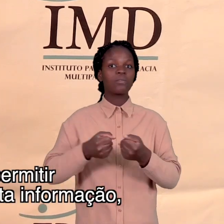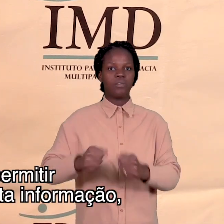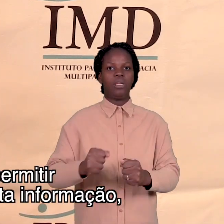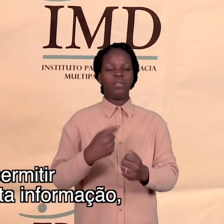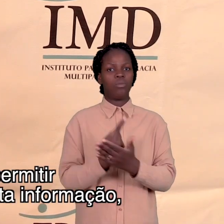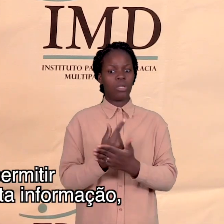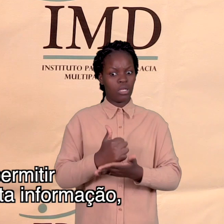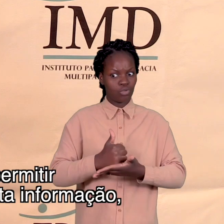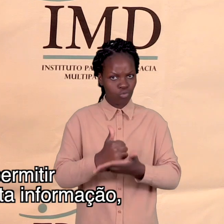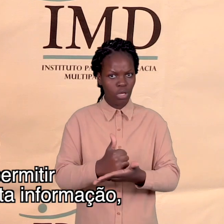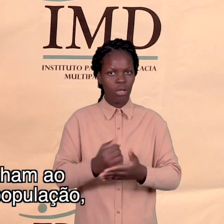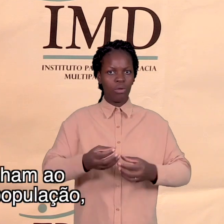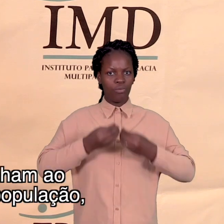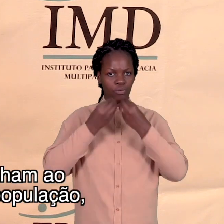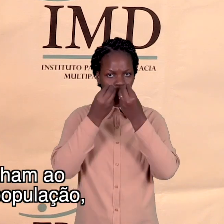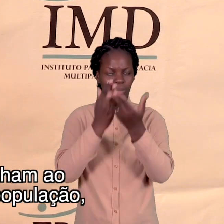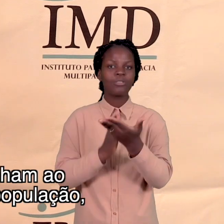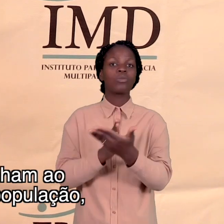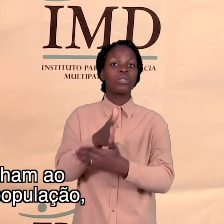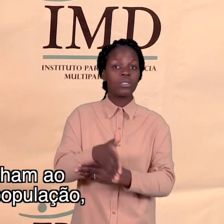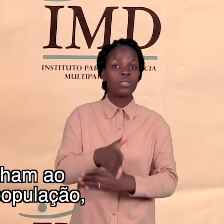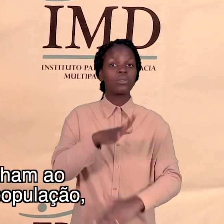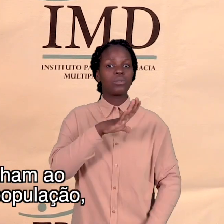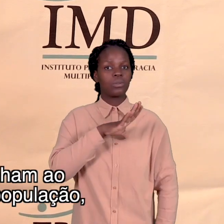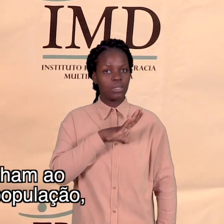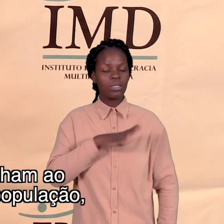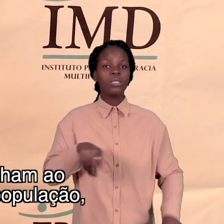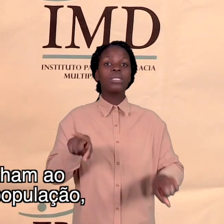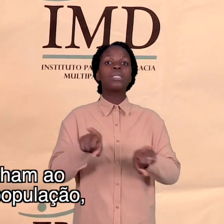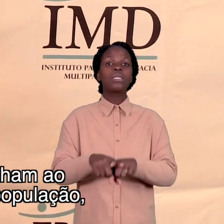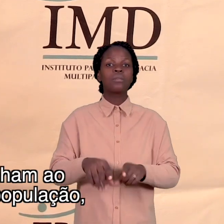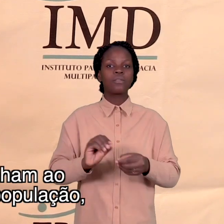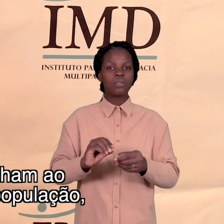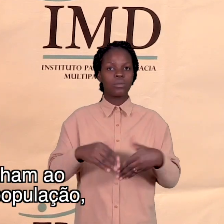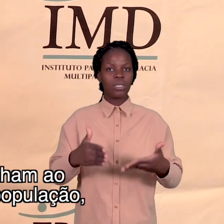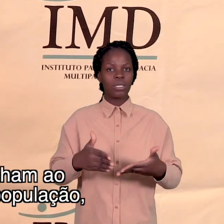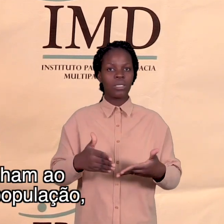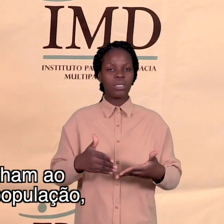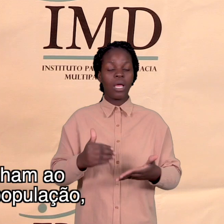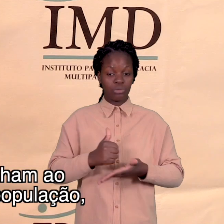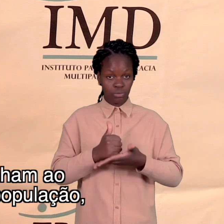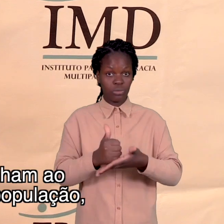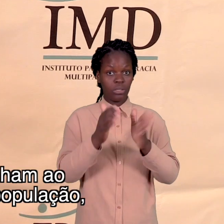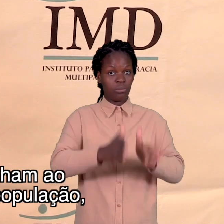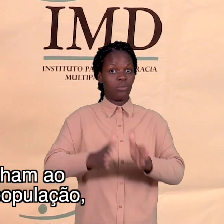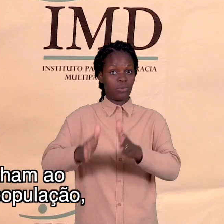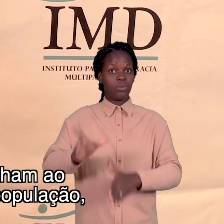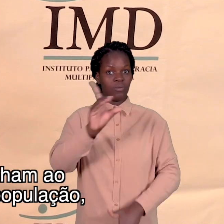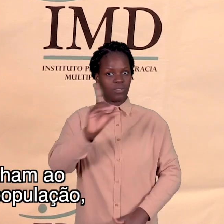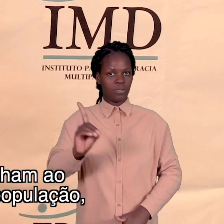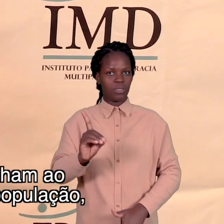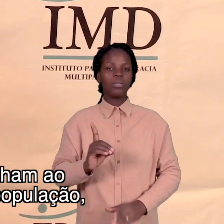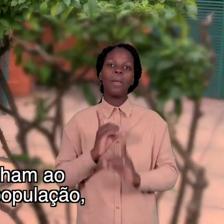pessoas tenham acesso a esta informação, permitir que estas pessoas venham ao encontro desta festa massiva